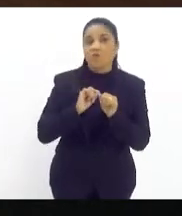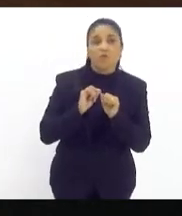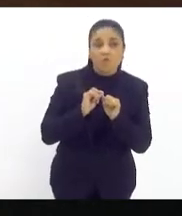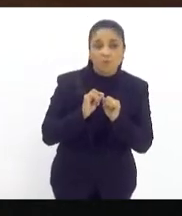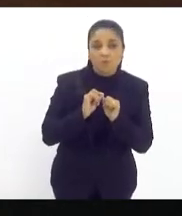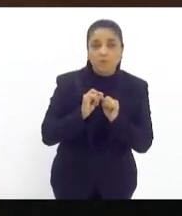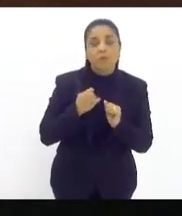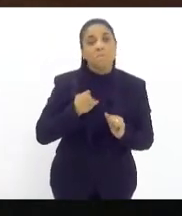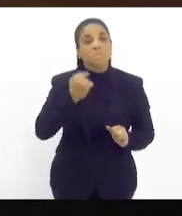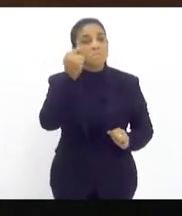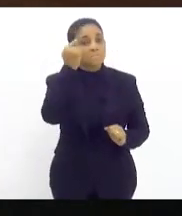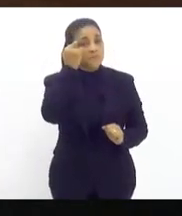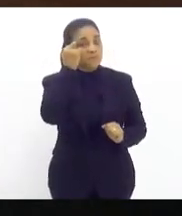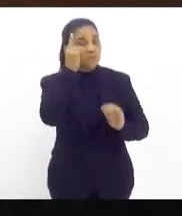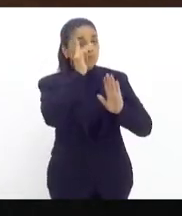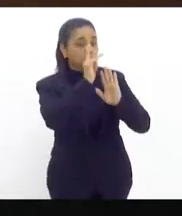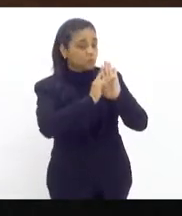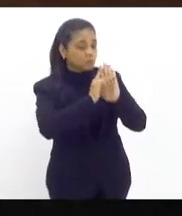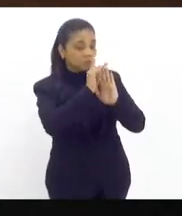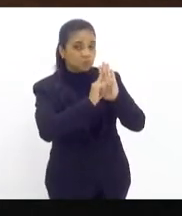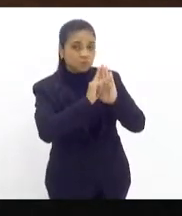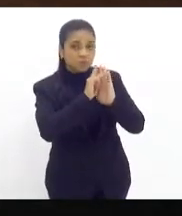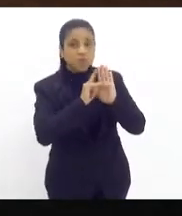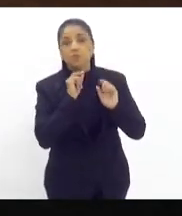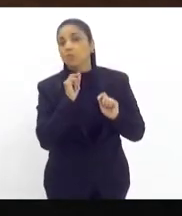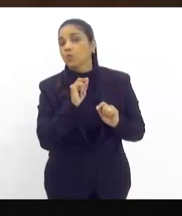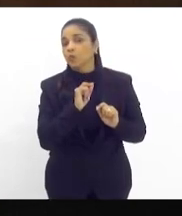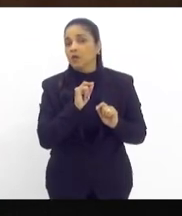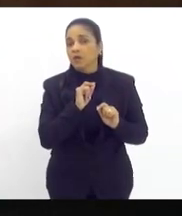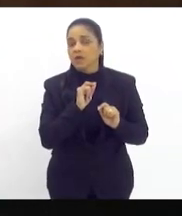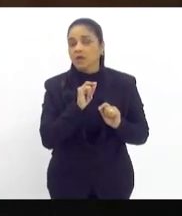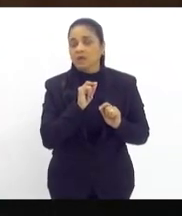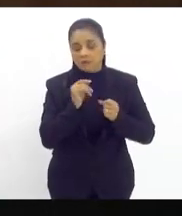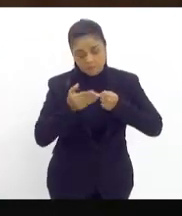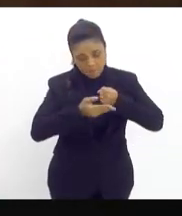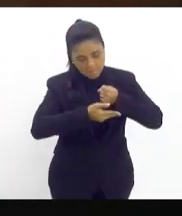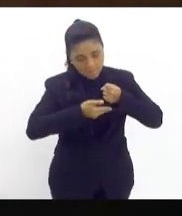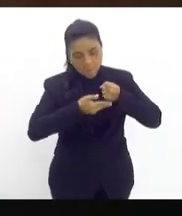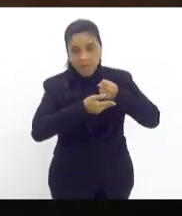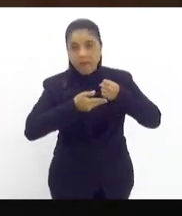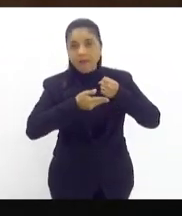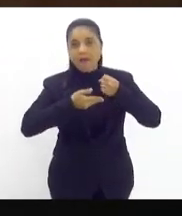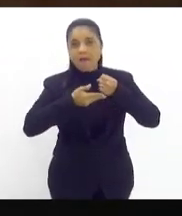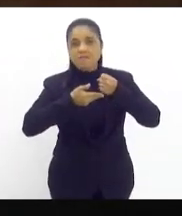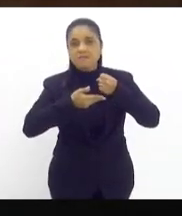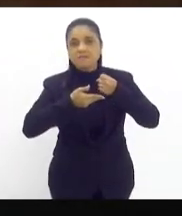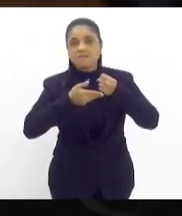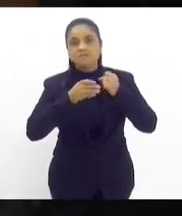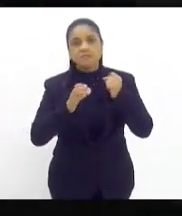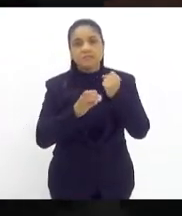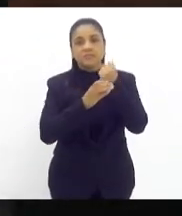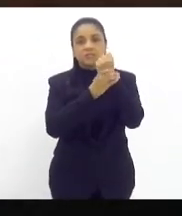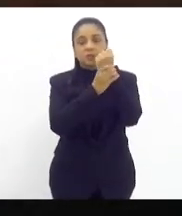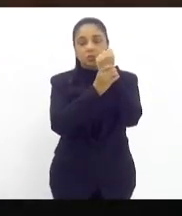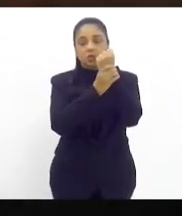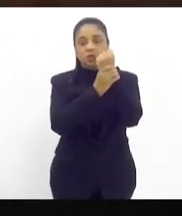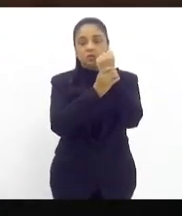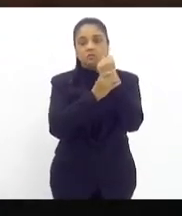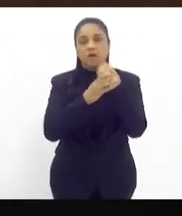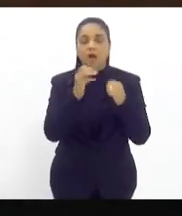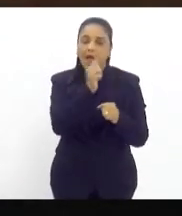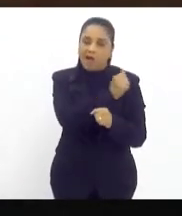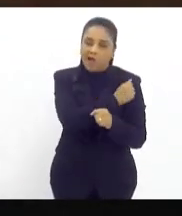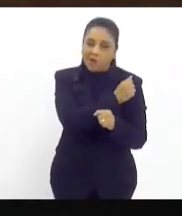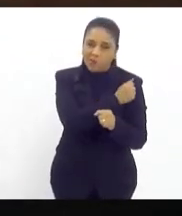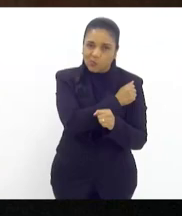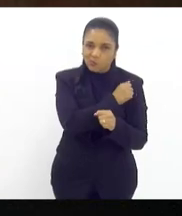pensamos num projeto que viesse a dar o mínimo de segurança para os alunos para os professores